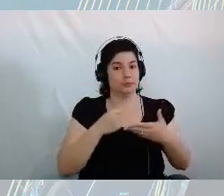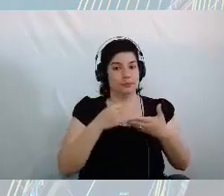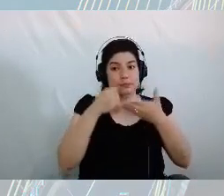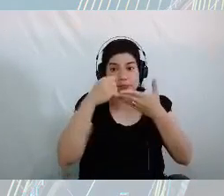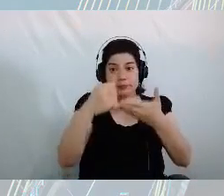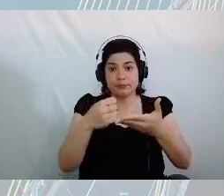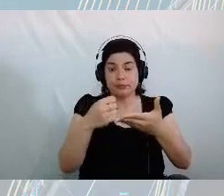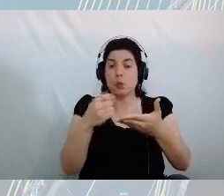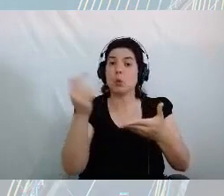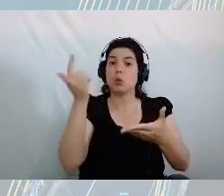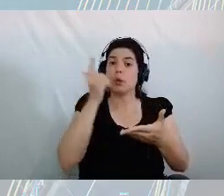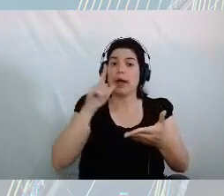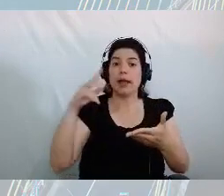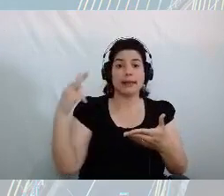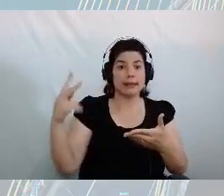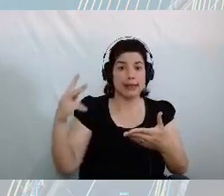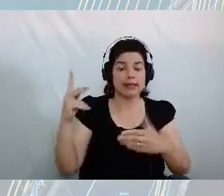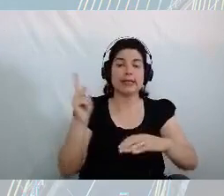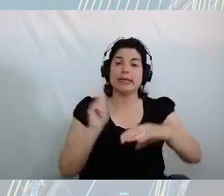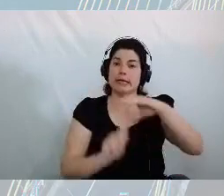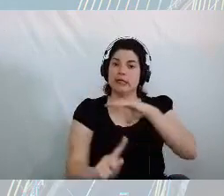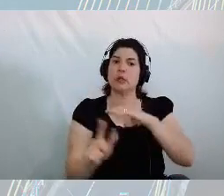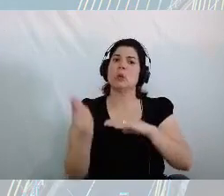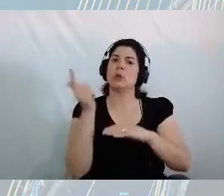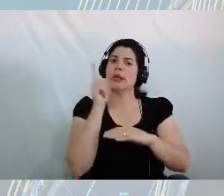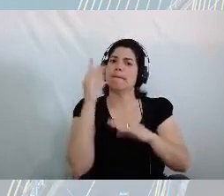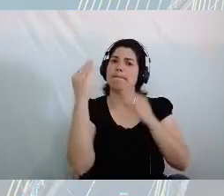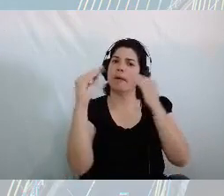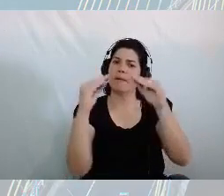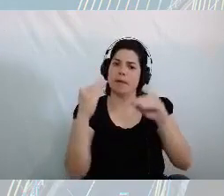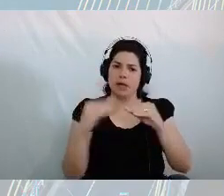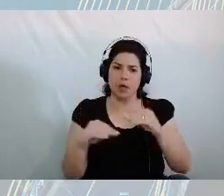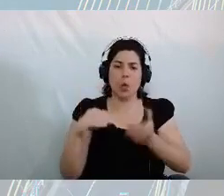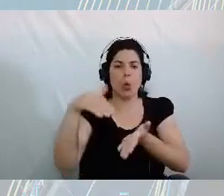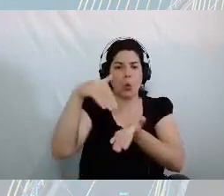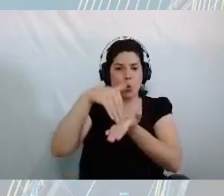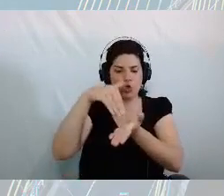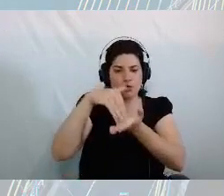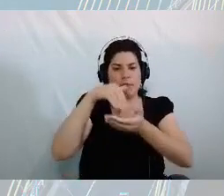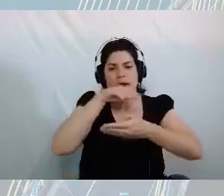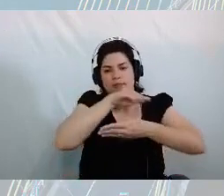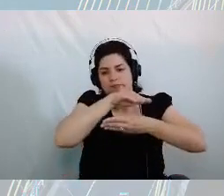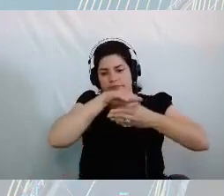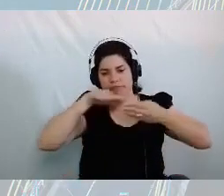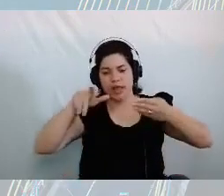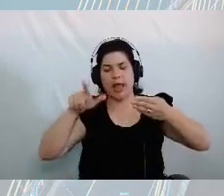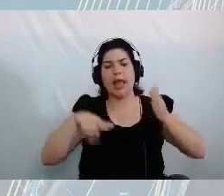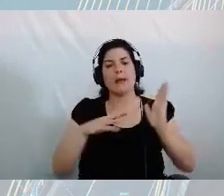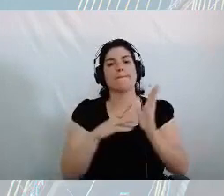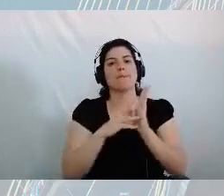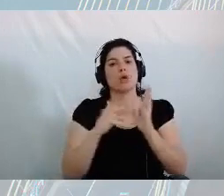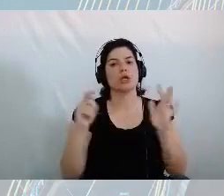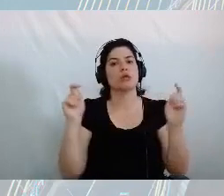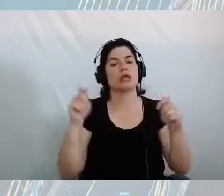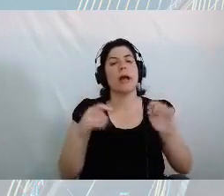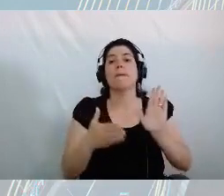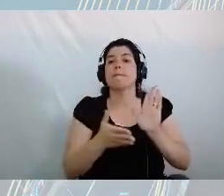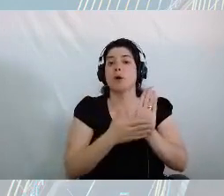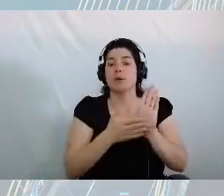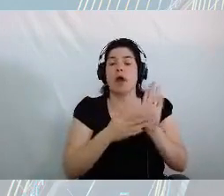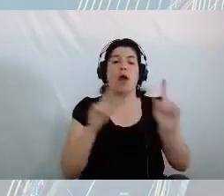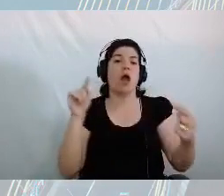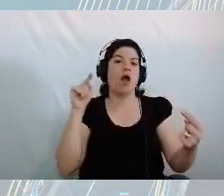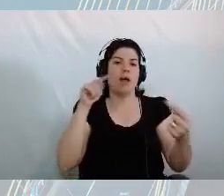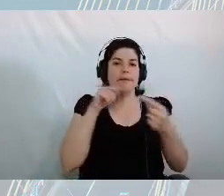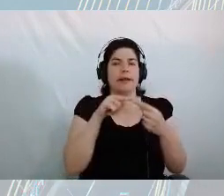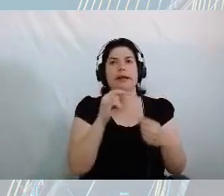características do nosso cliente através dos embeddings e alimentar na última camada com os modelos que são adaptados a propósitos específicos, né? Então, vamos lá,